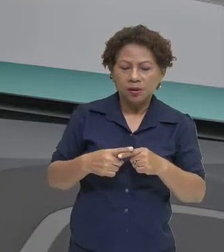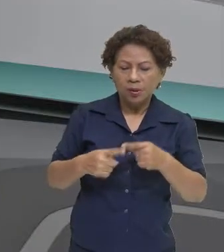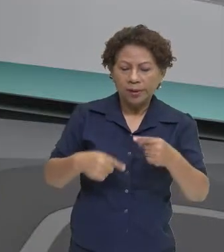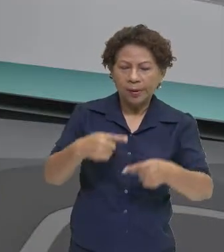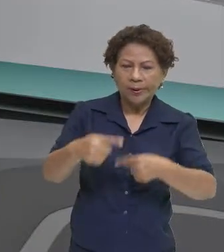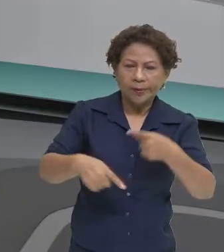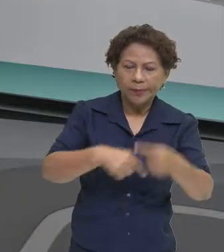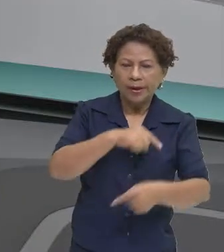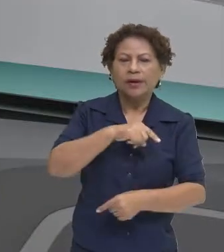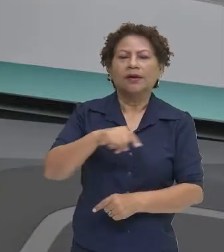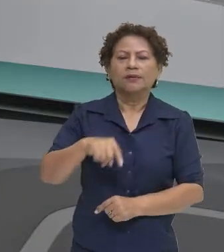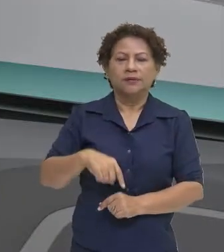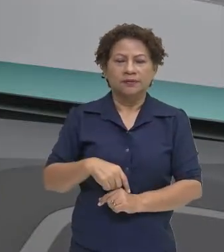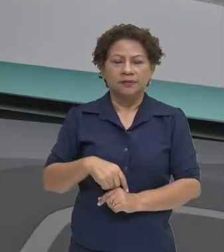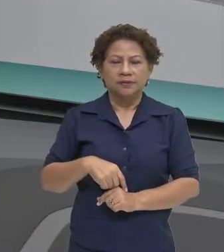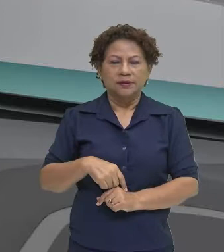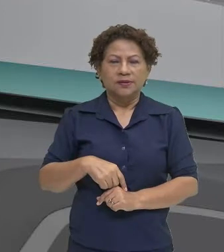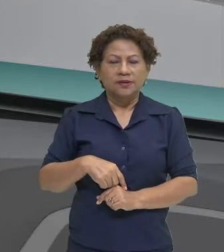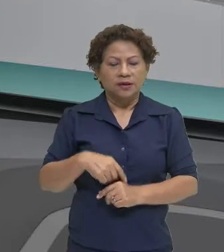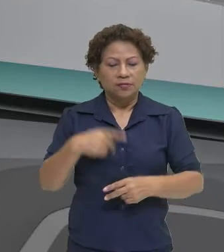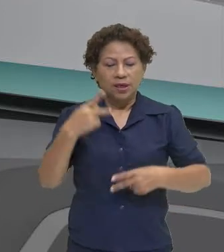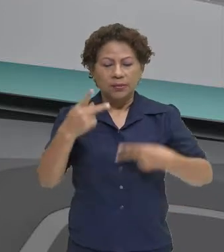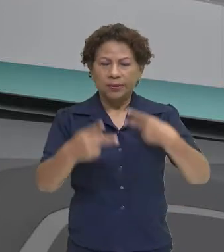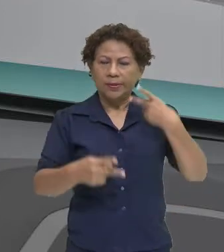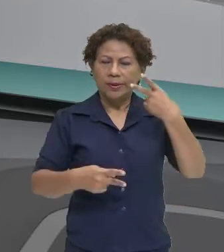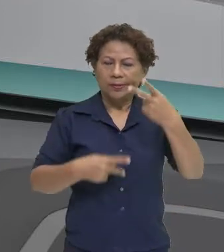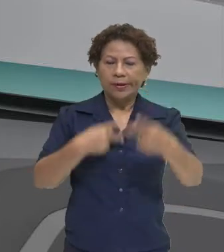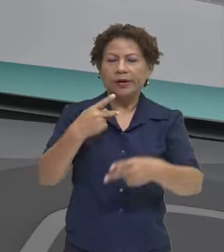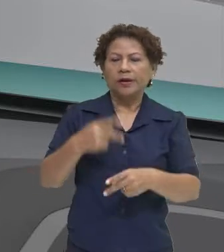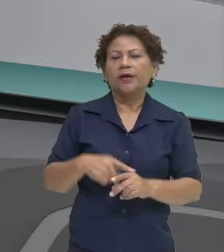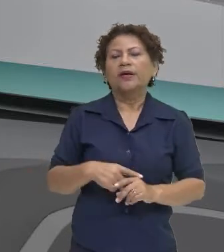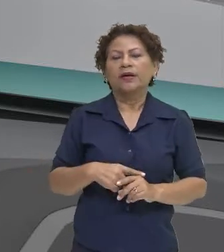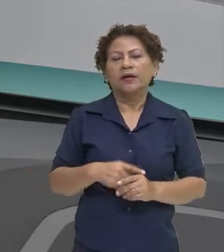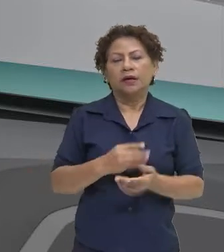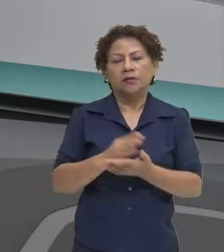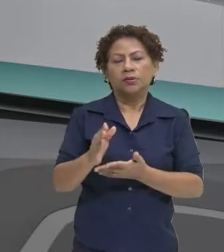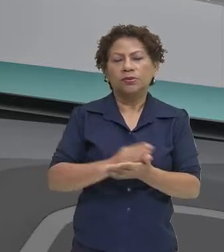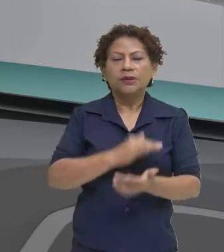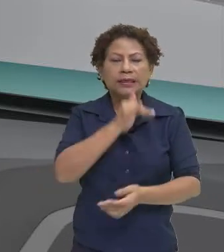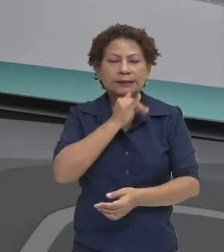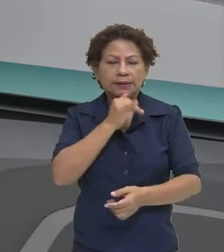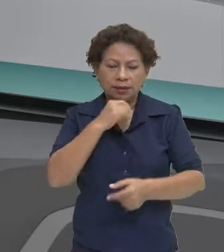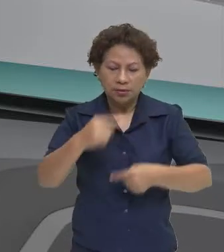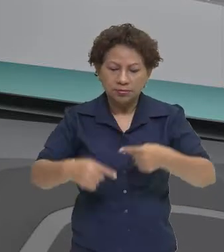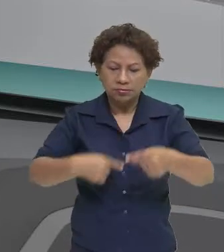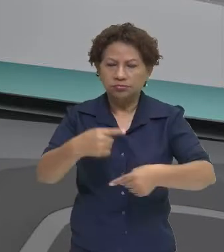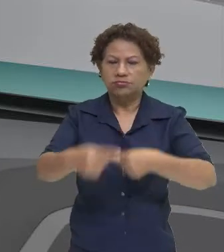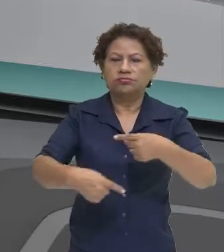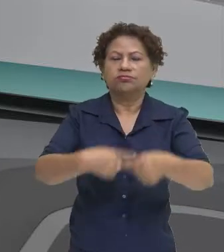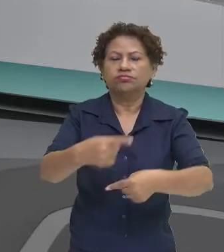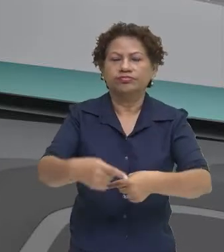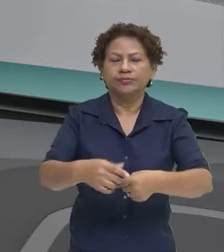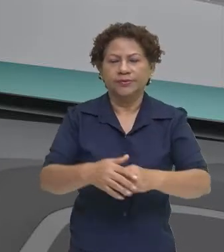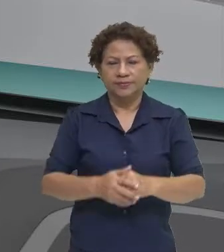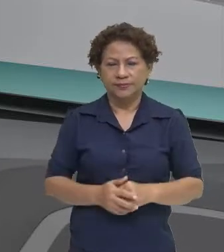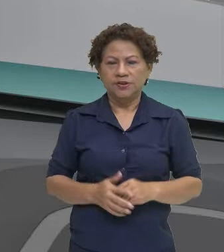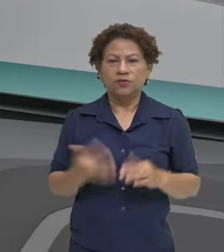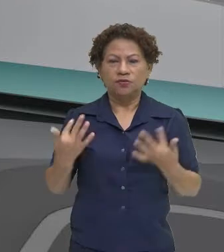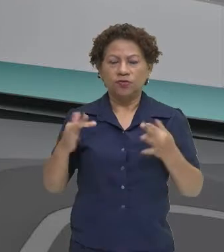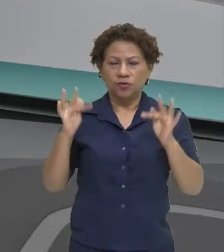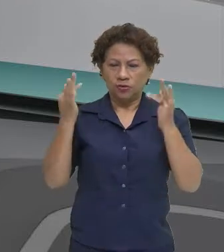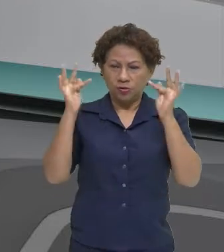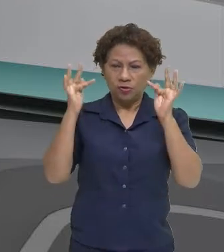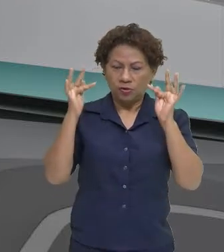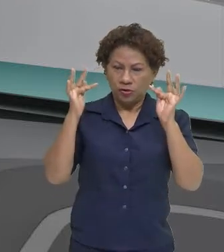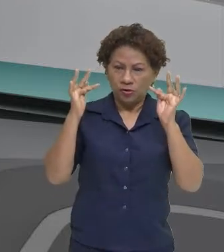do exemplo, nós podemos caracterizar com que o folclore, mas ele tem que ser o quê? Ele tem que ser aceito,